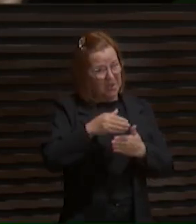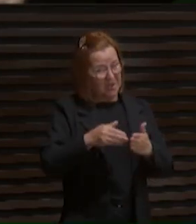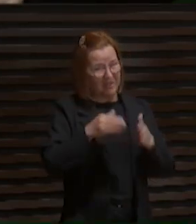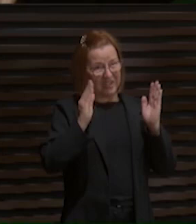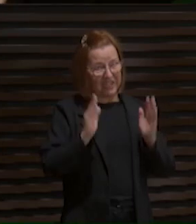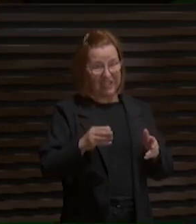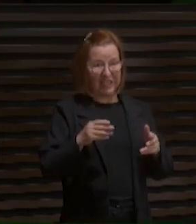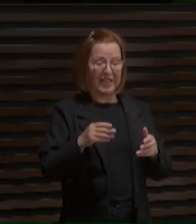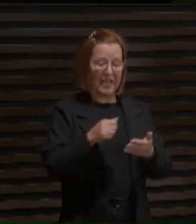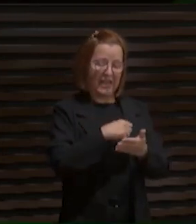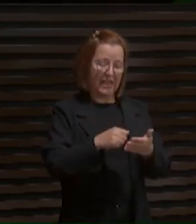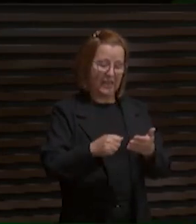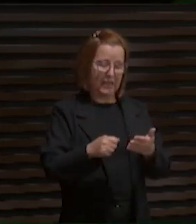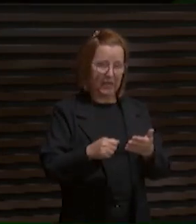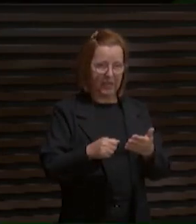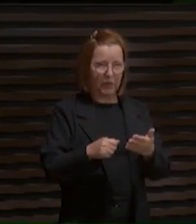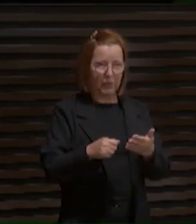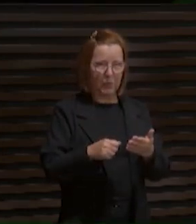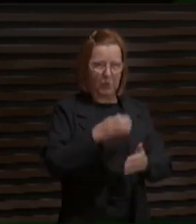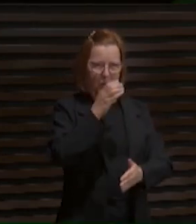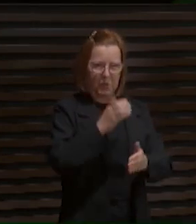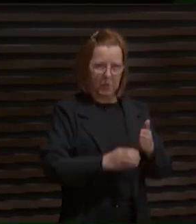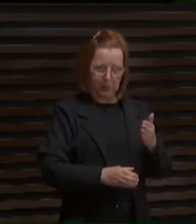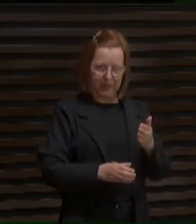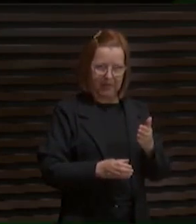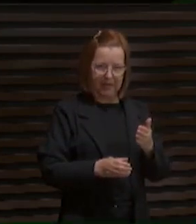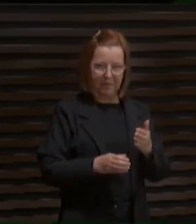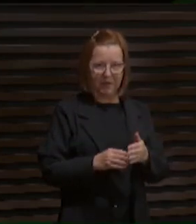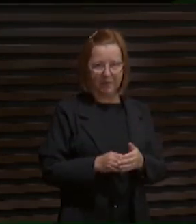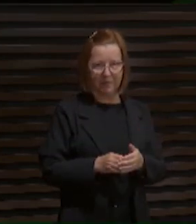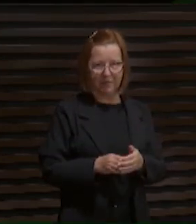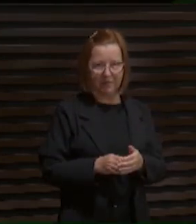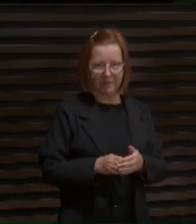13. Ignora-se o que foi dito no começo do versículo 14.